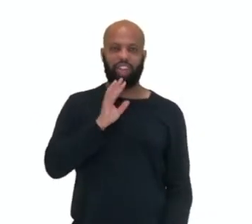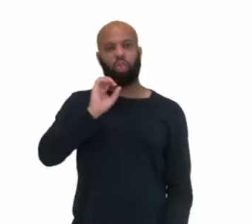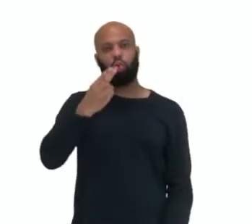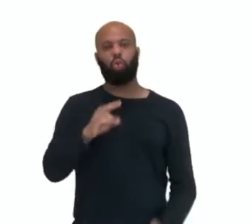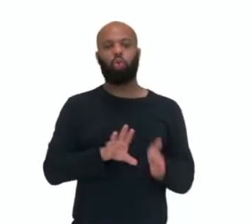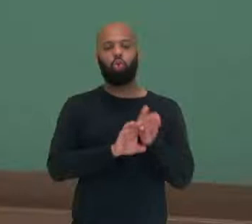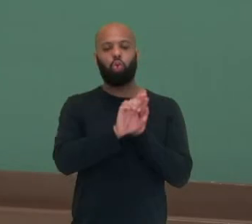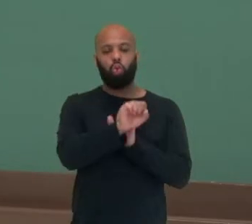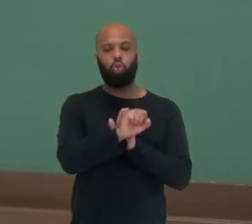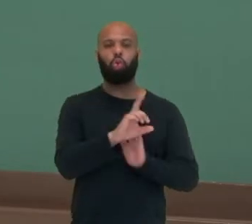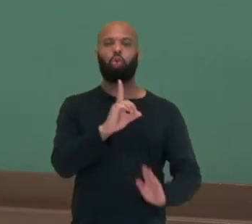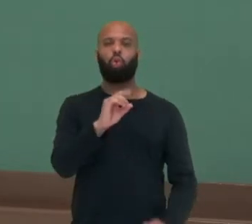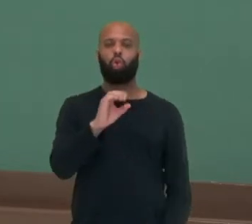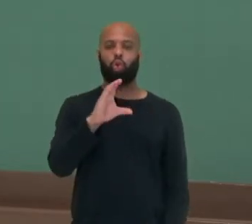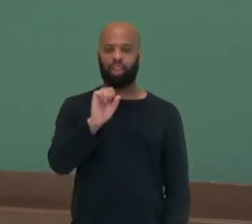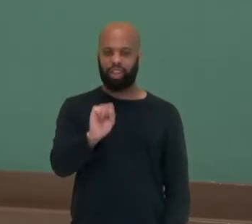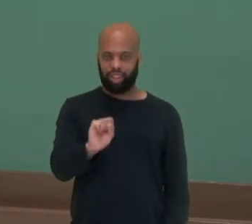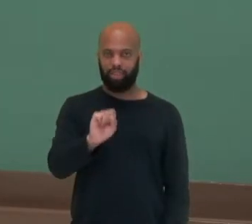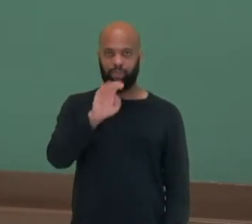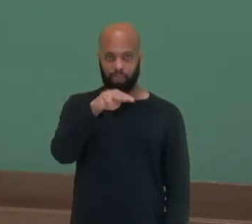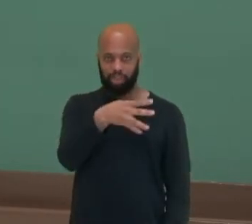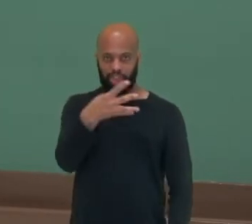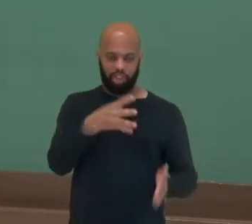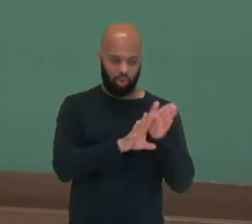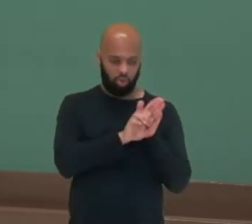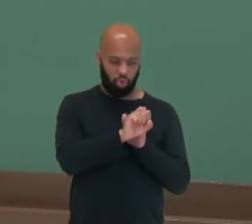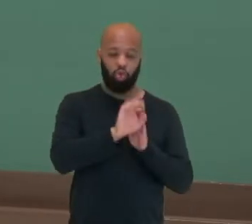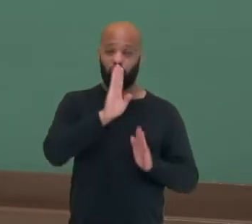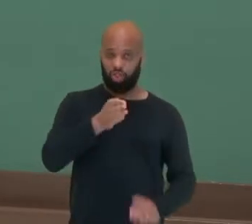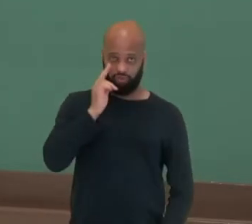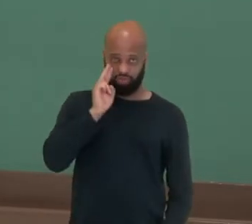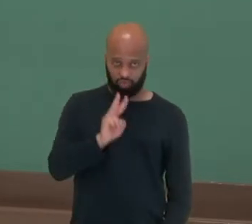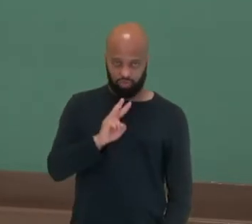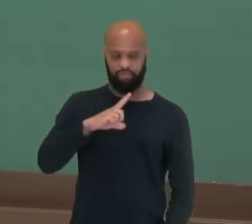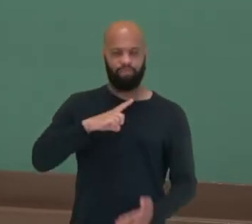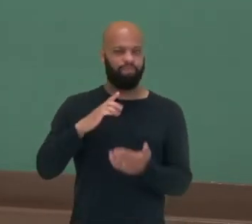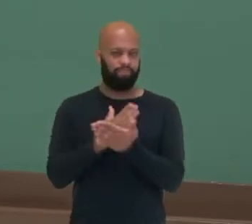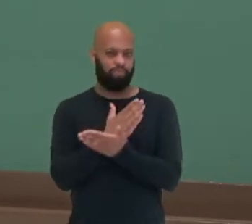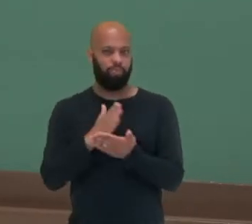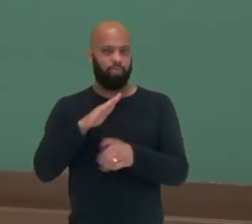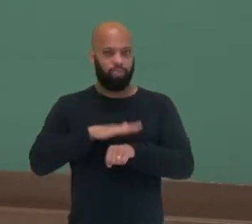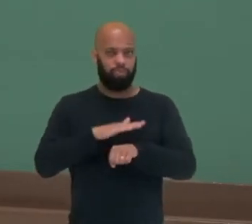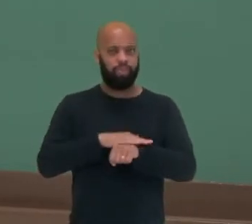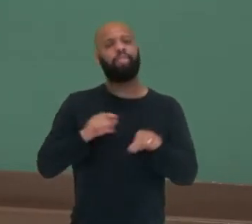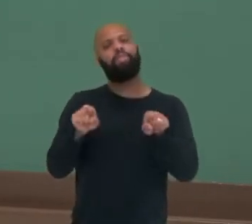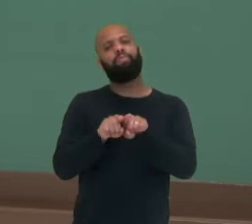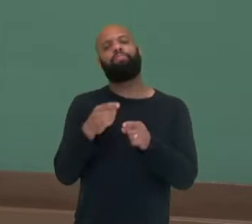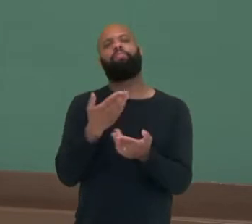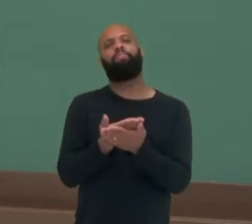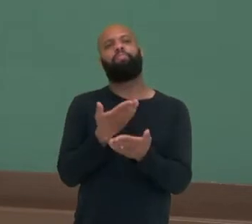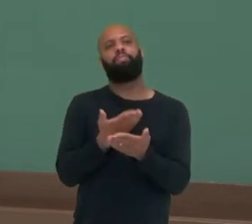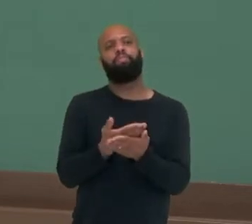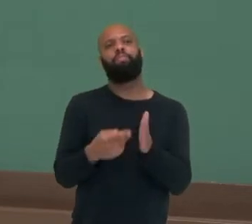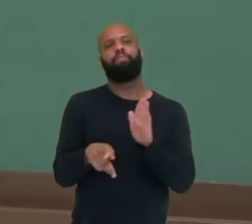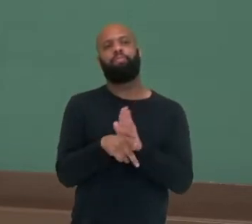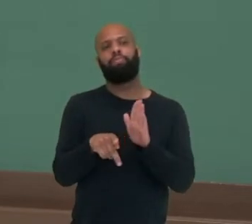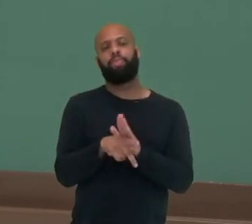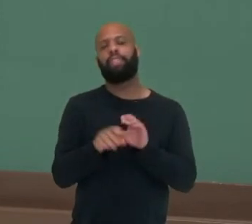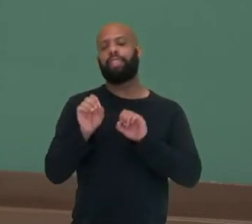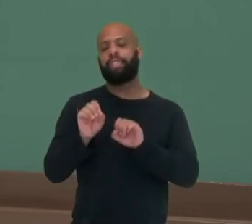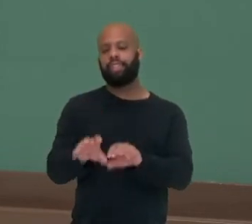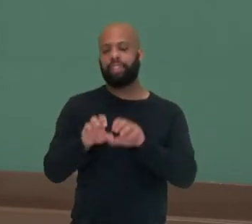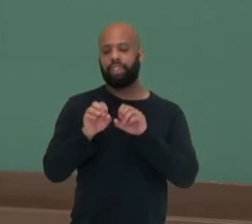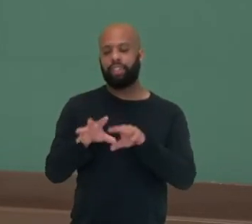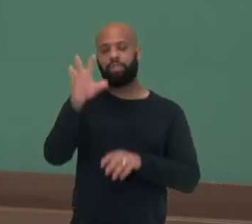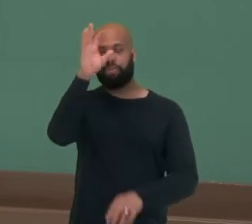tenho certeza que uma delas vocês já viram em algum momento, inclusive nas nossas aulas de educação